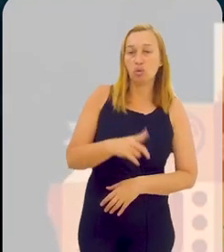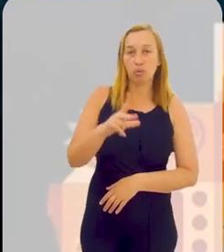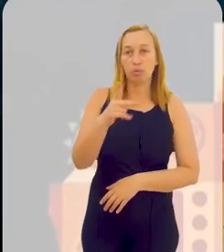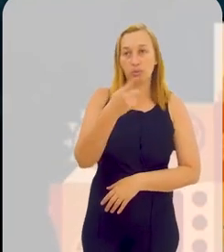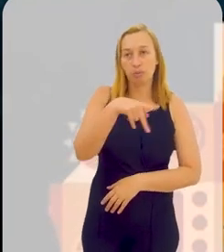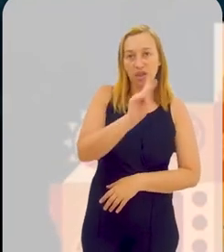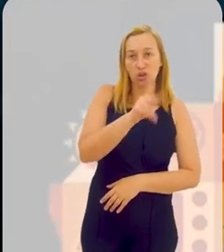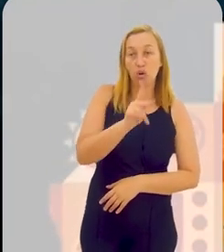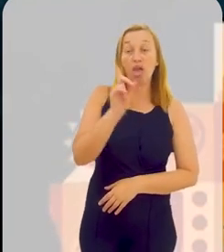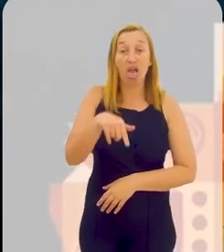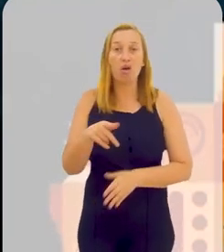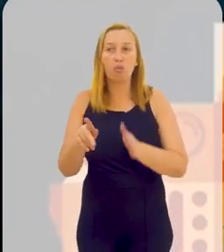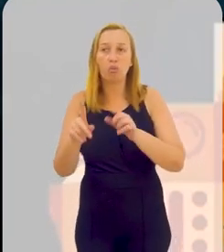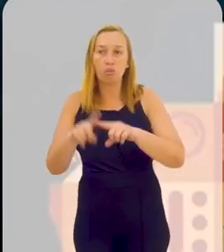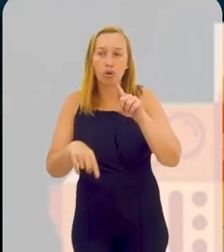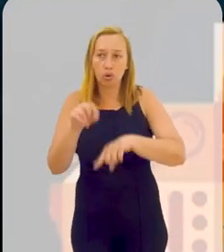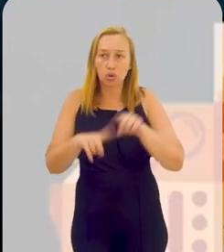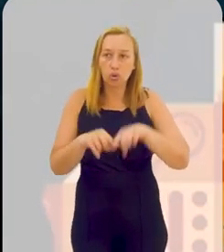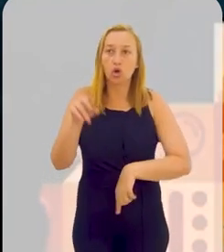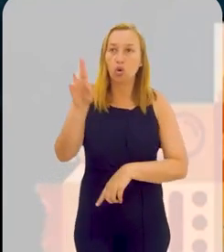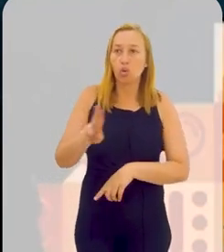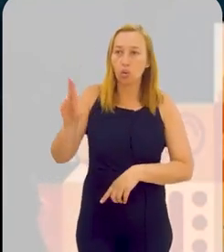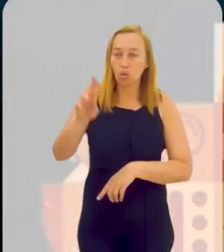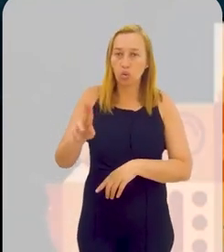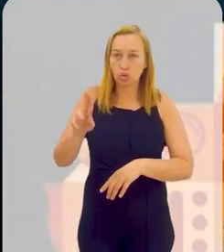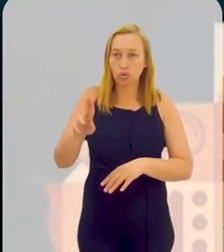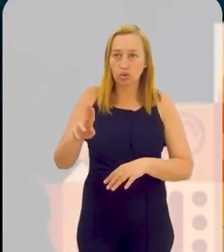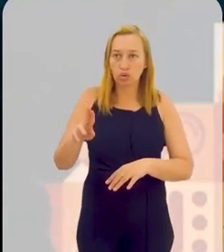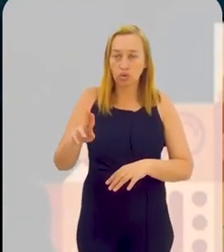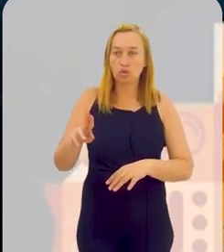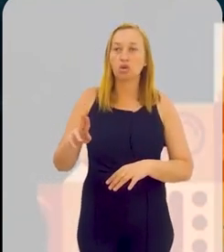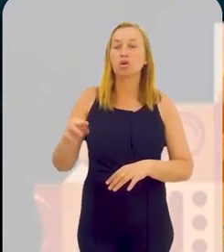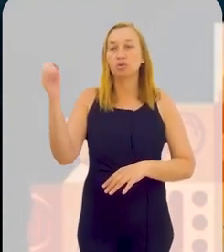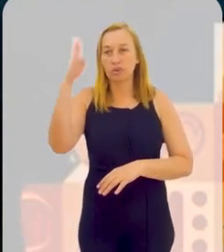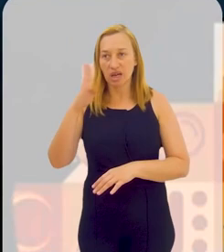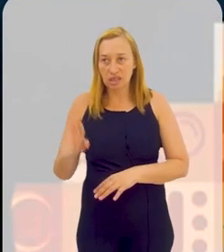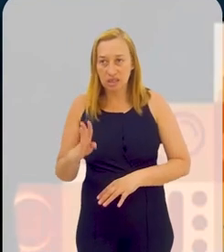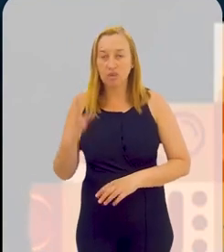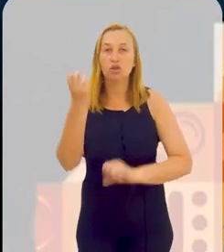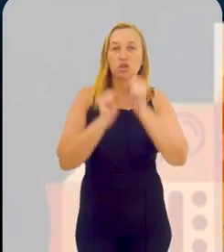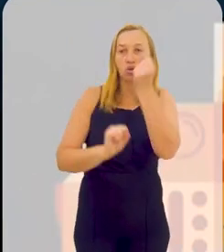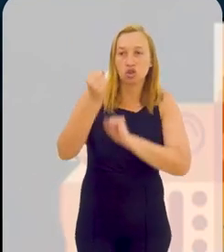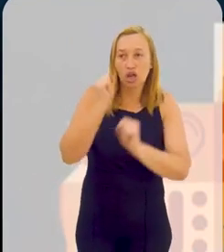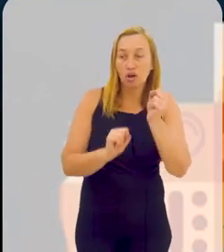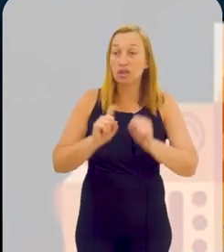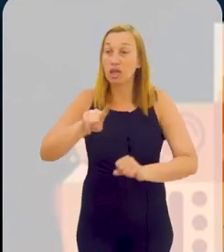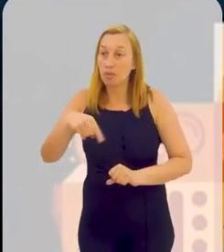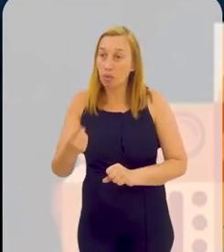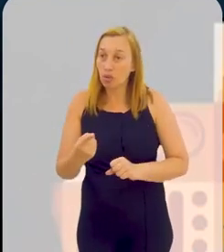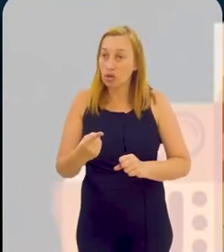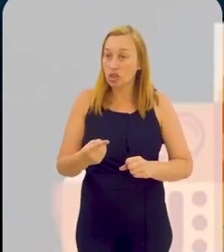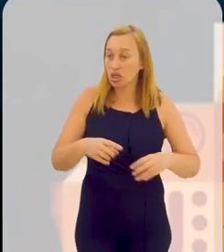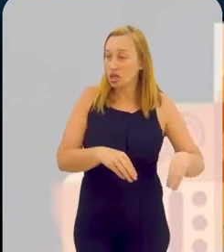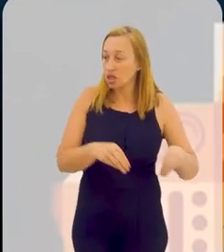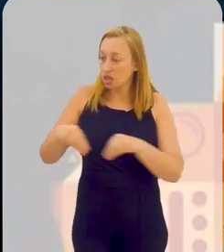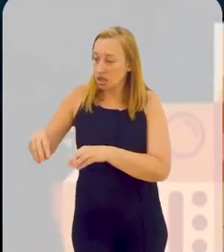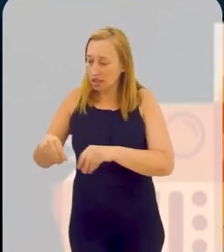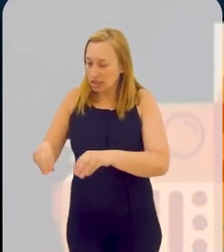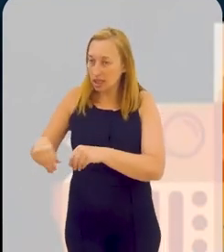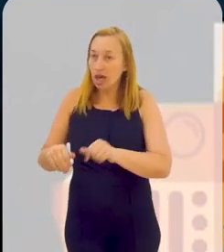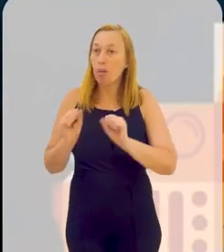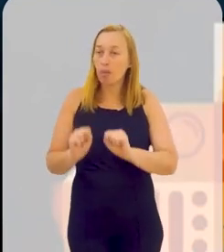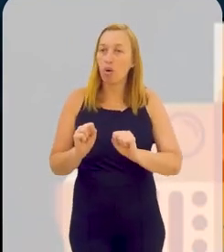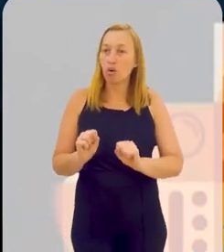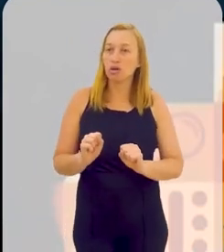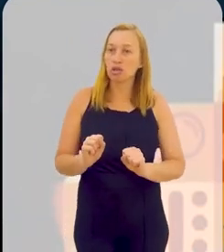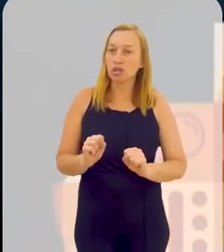petróleo, e ele é um produto que tem um uso industrial muito grande, né? Depois que você traz o gás para a costa, você pode colocar uma